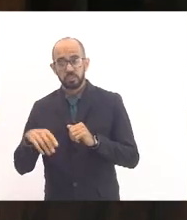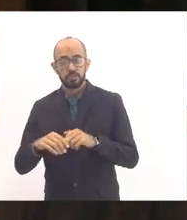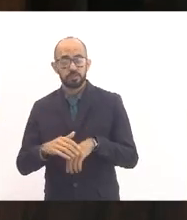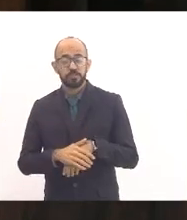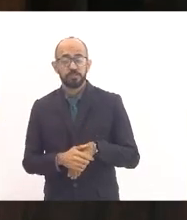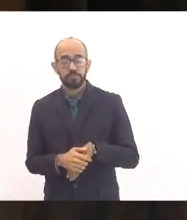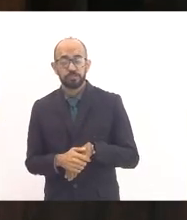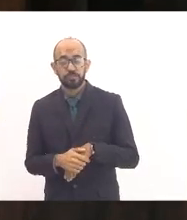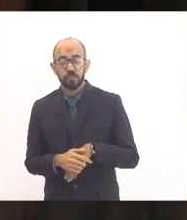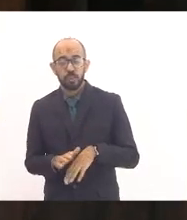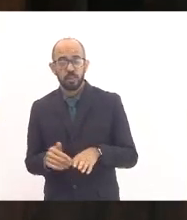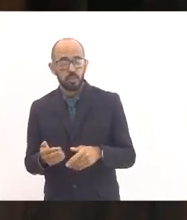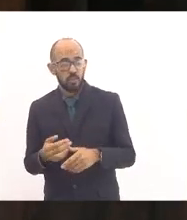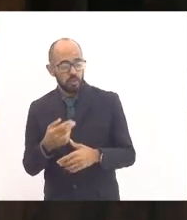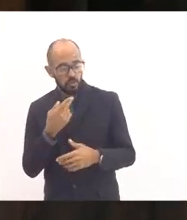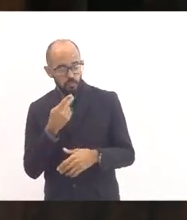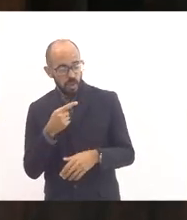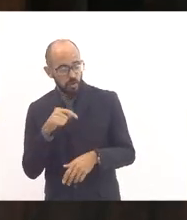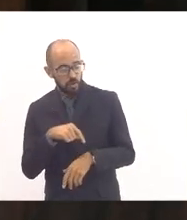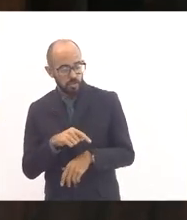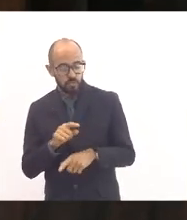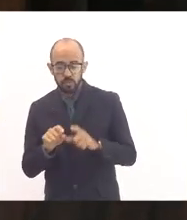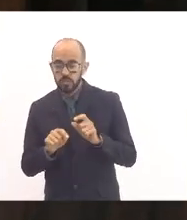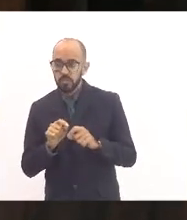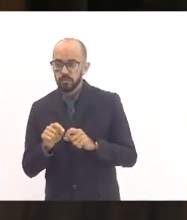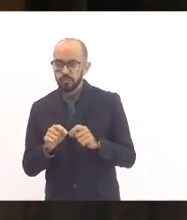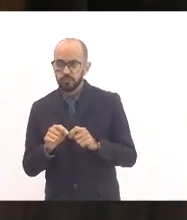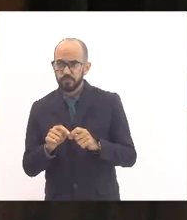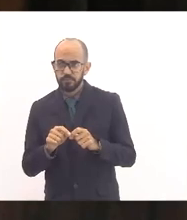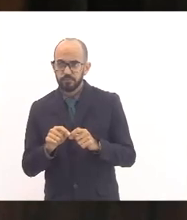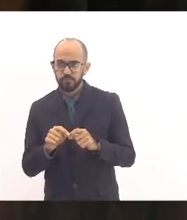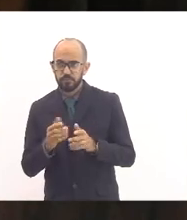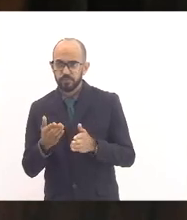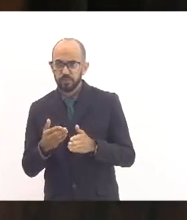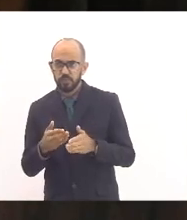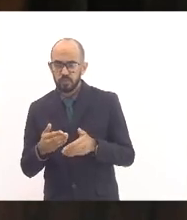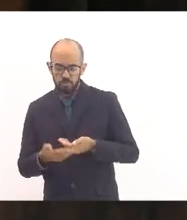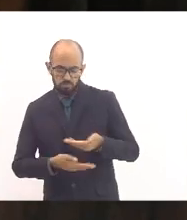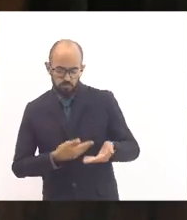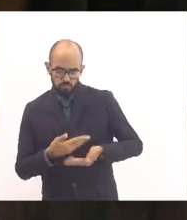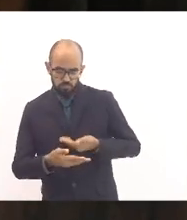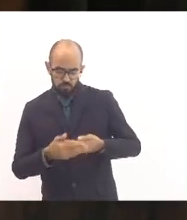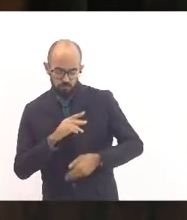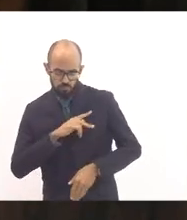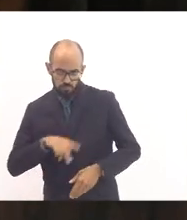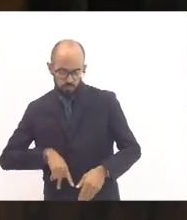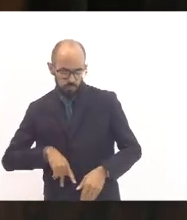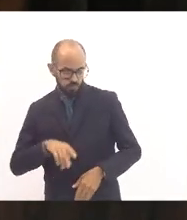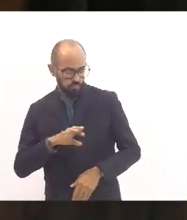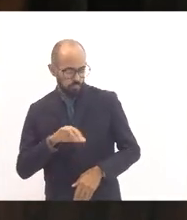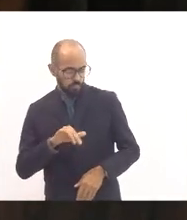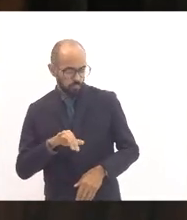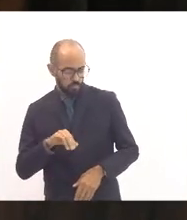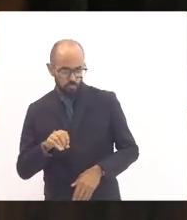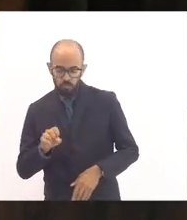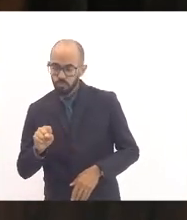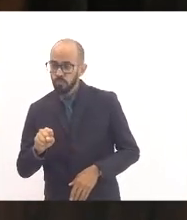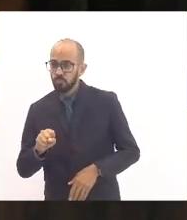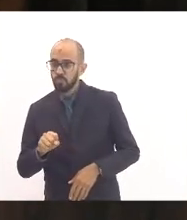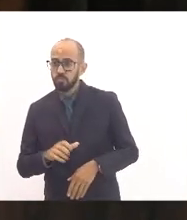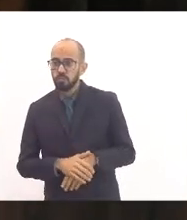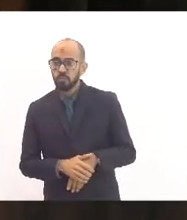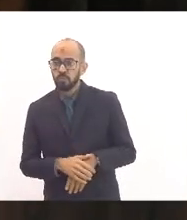lugar e aqui falando para Marta Rocha deputado Carlos Augusto dividido a presidência com deputado Carlos Augusto presidente da Comissão de servidores